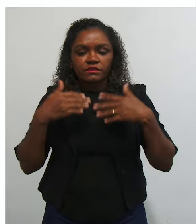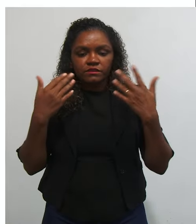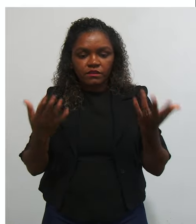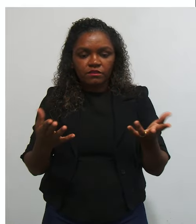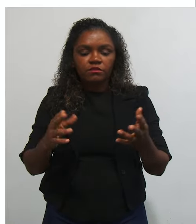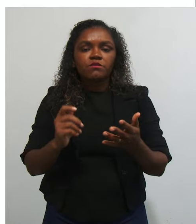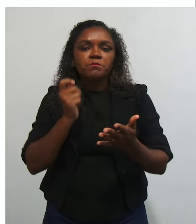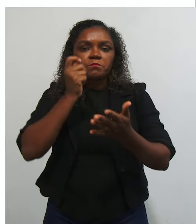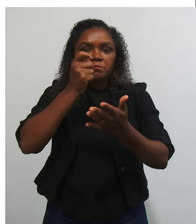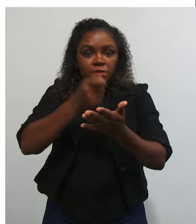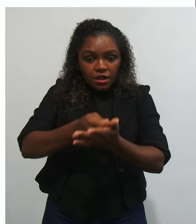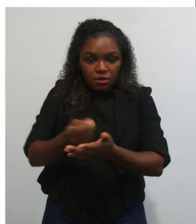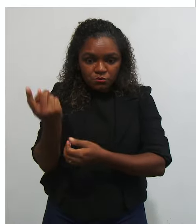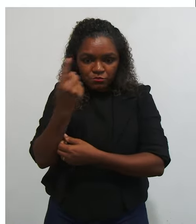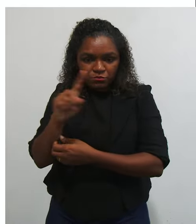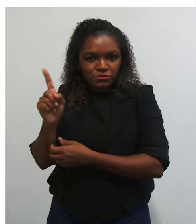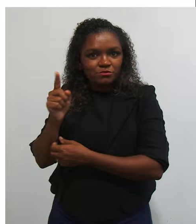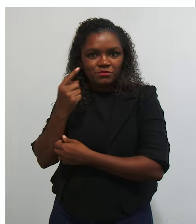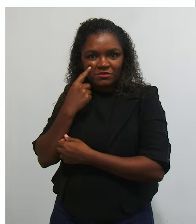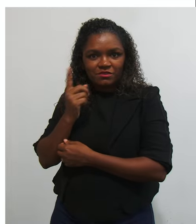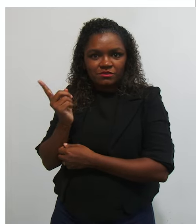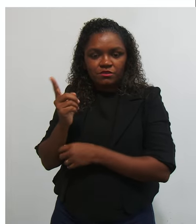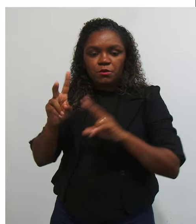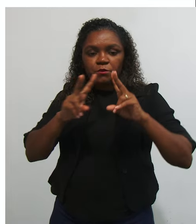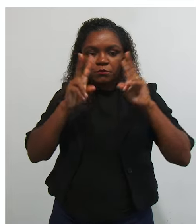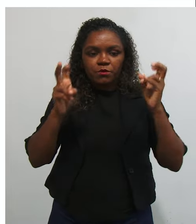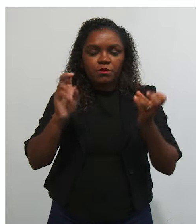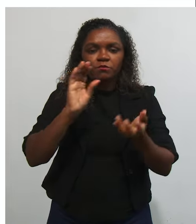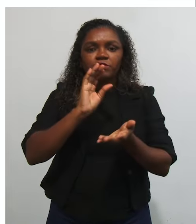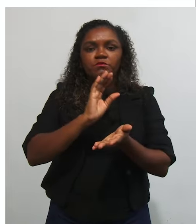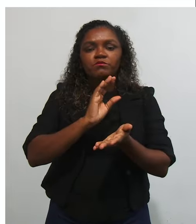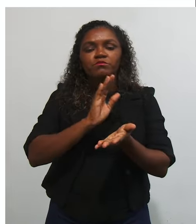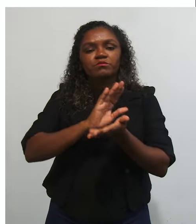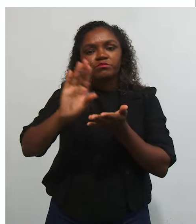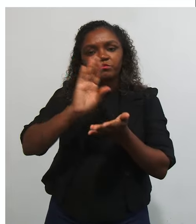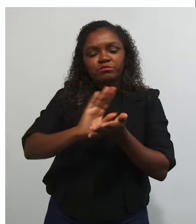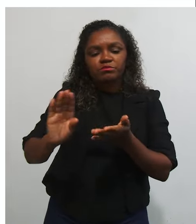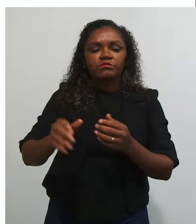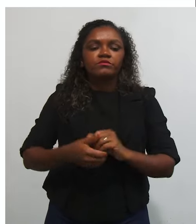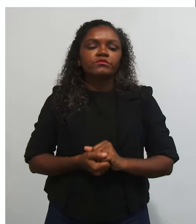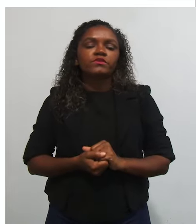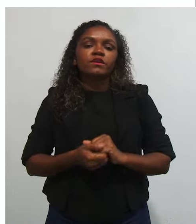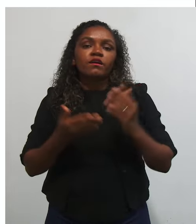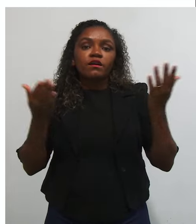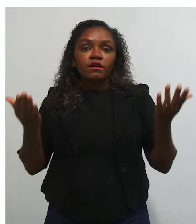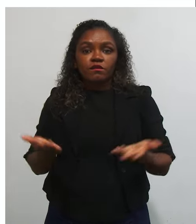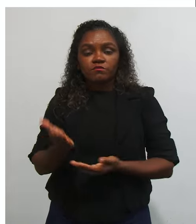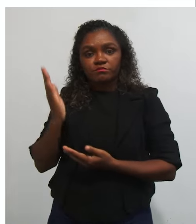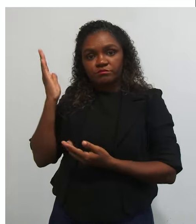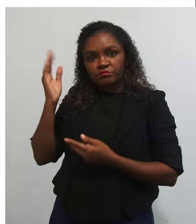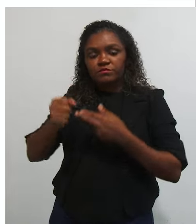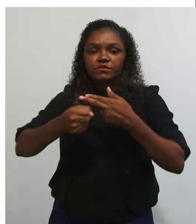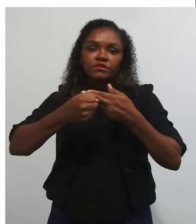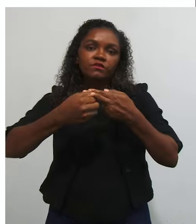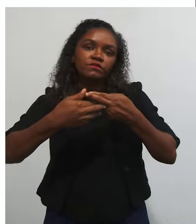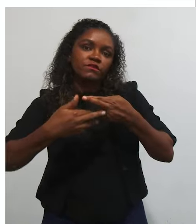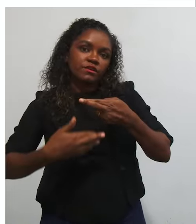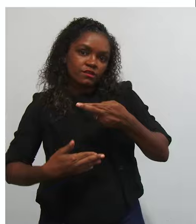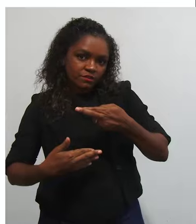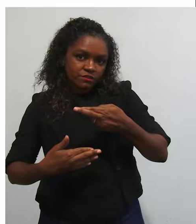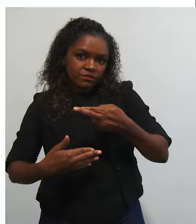encerra os estágios da despesa, ok? Bom, aqui está as referências que eu